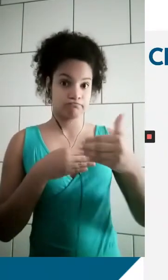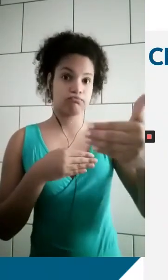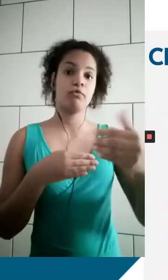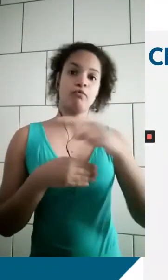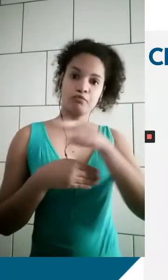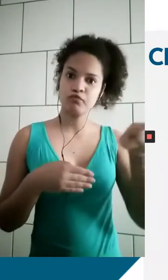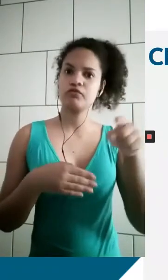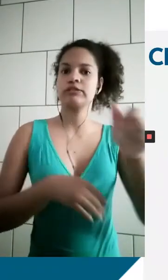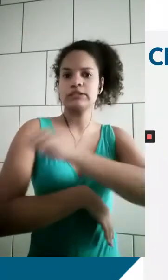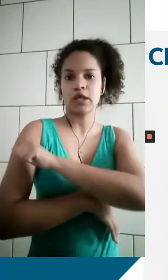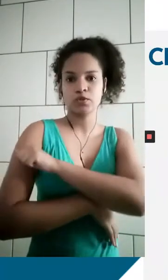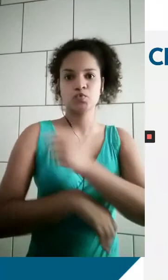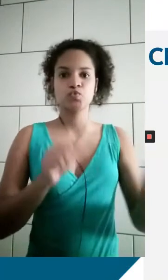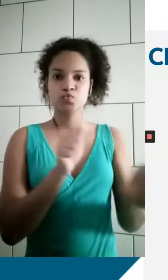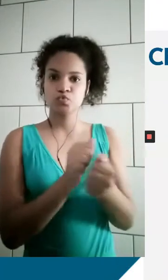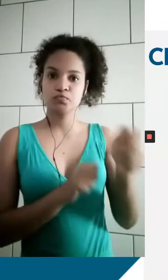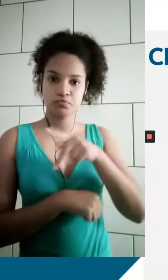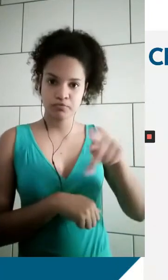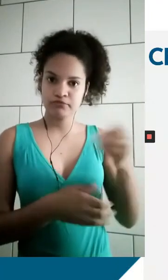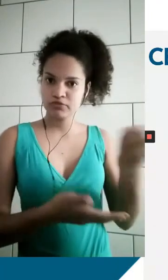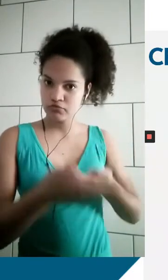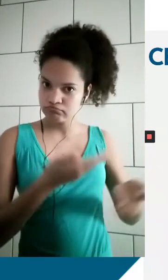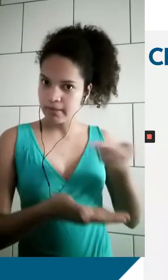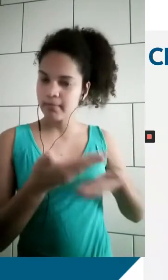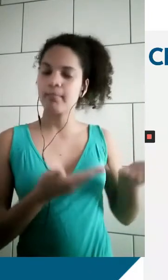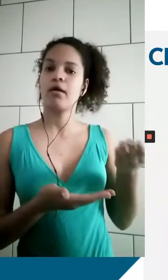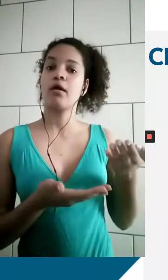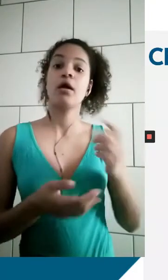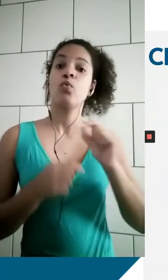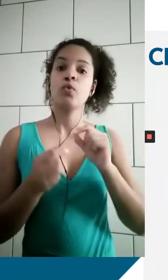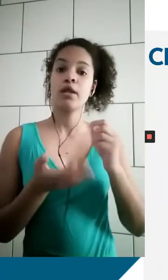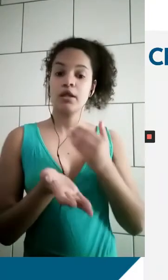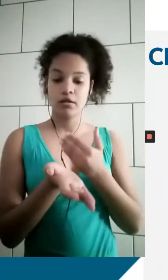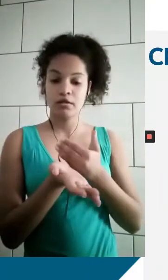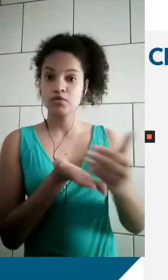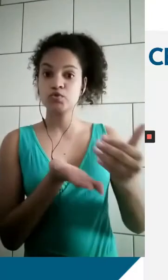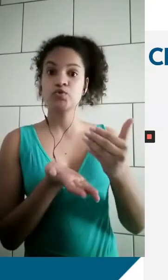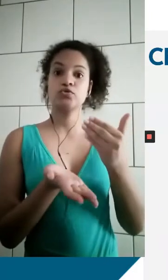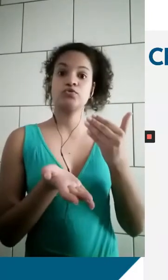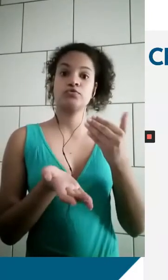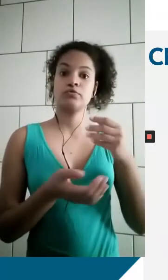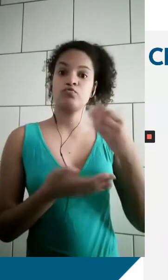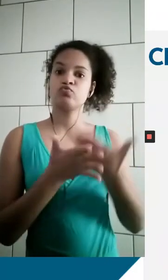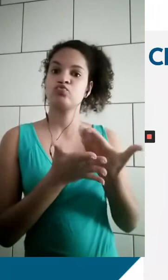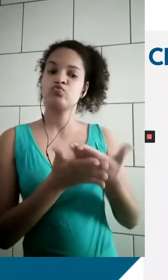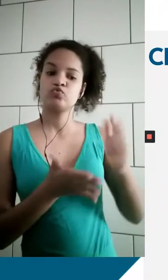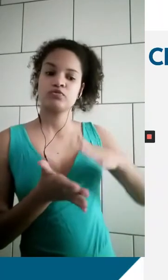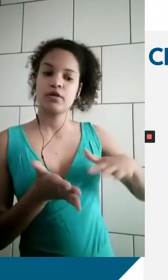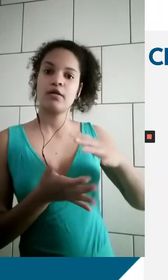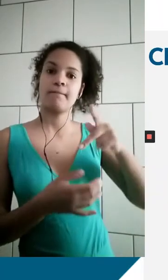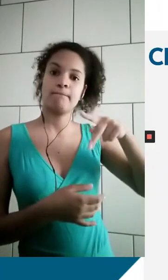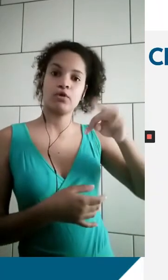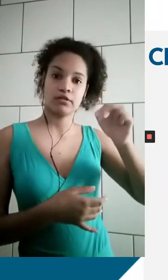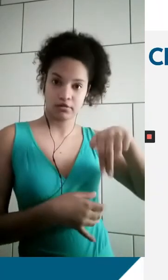vocês, alunos, possam trabalhar com seus mediadores, seus tutores, é uma introdução para o estudo das